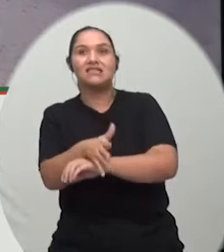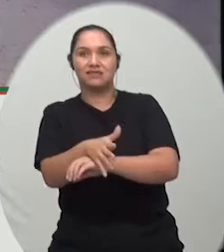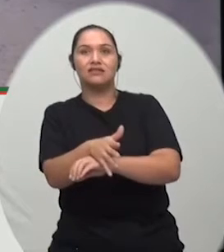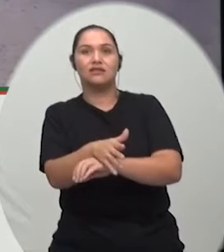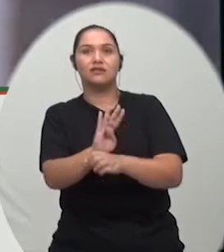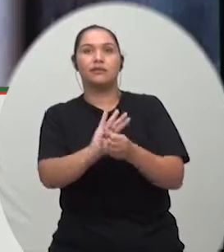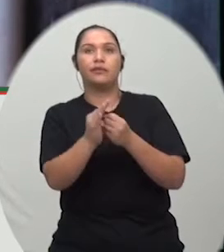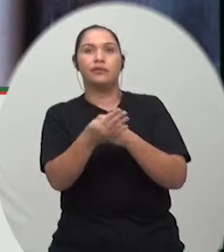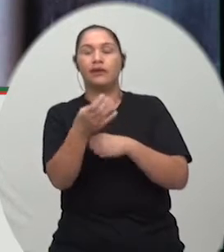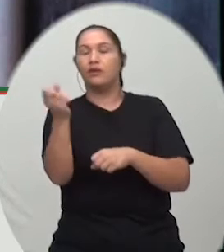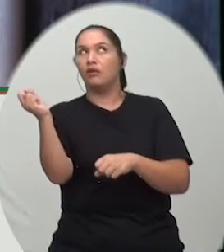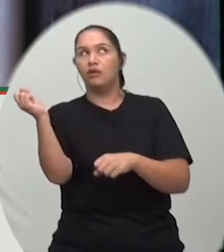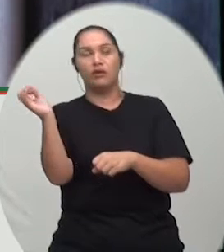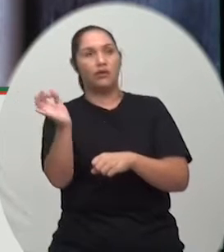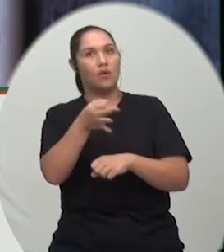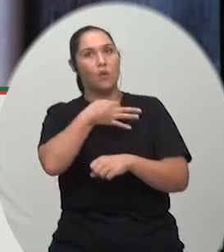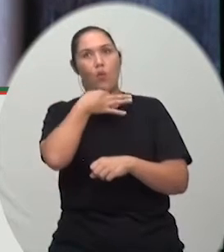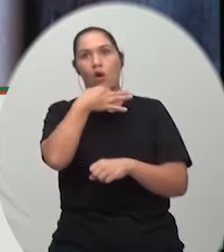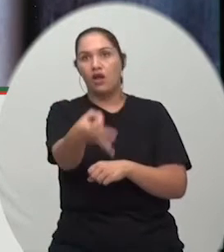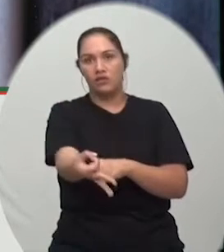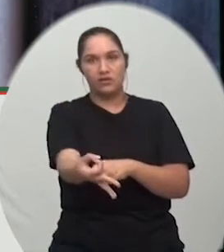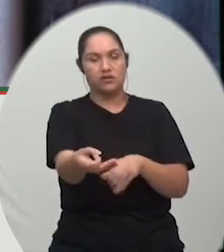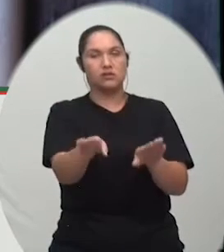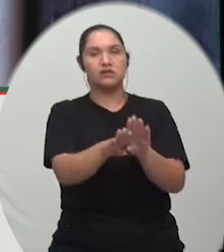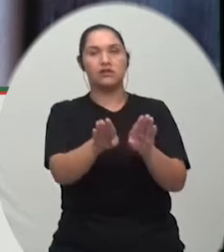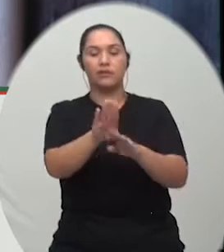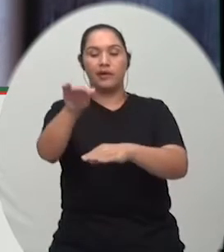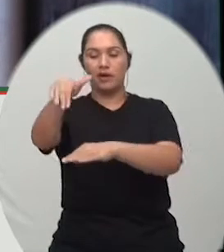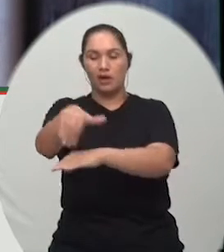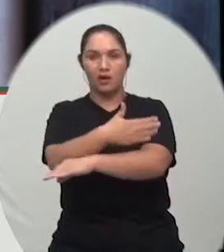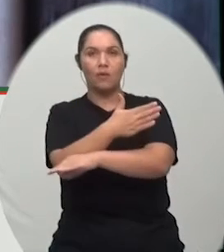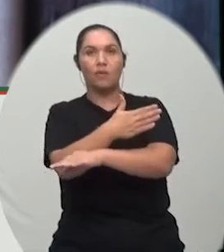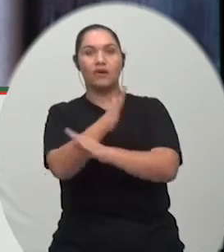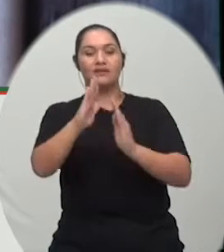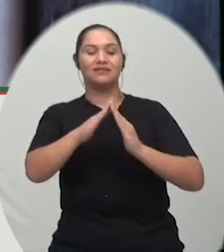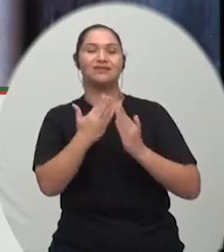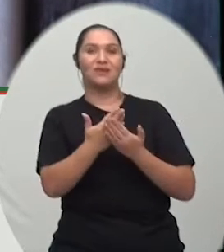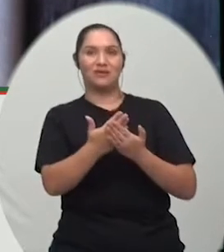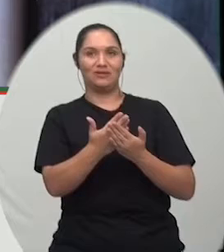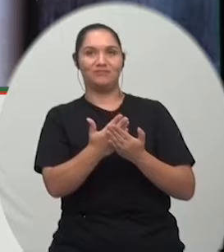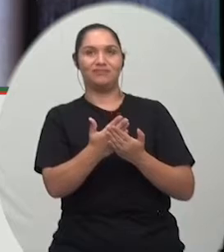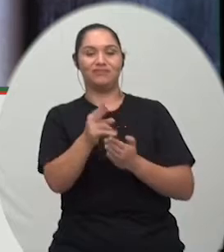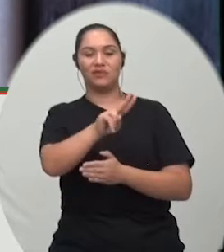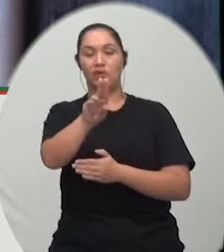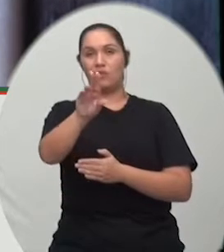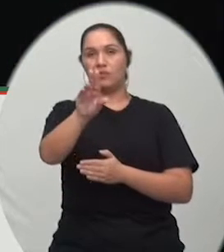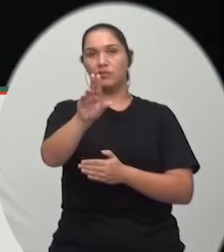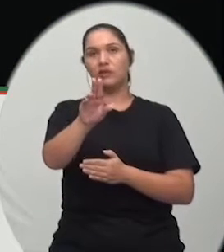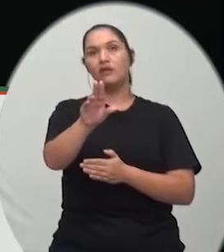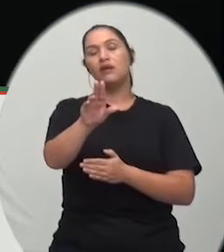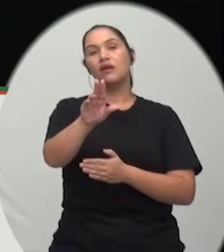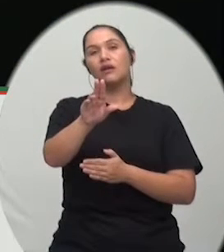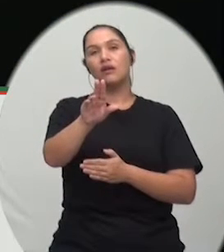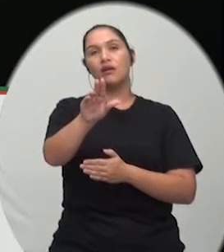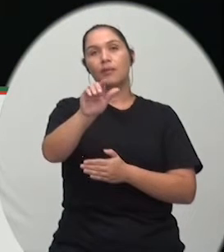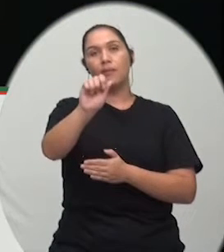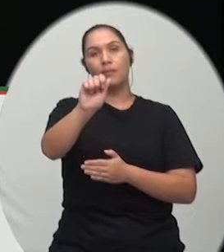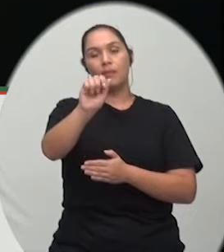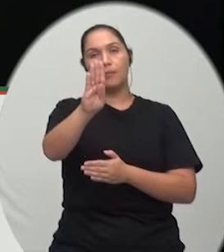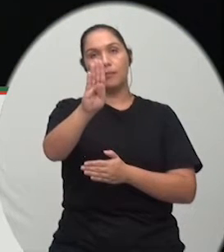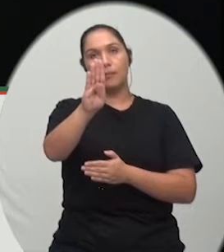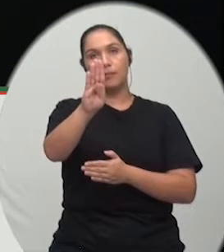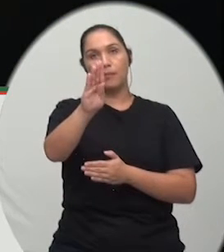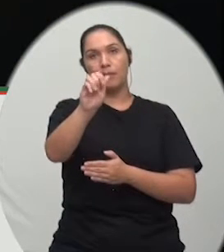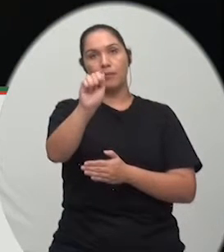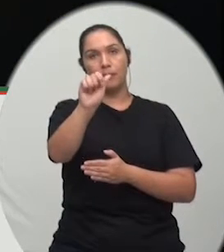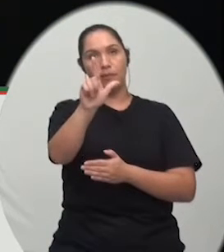né, e pela rua do colégio, que é o Baldina Guedim. Em frente ao colégio, e eu fui lá, só